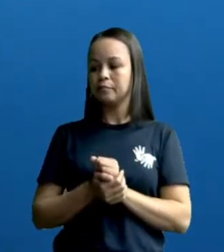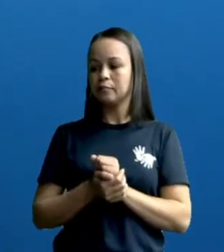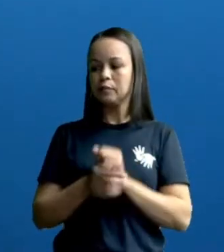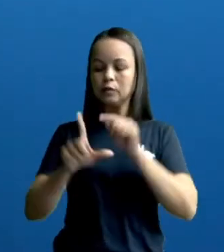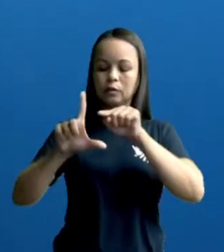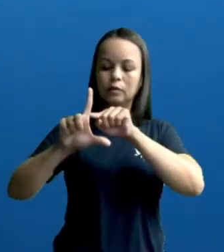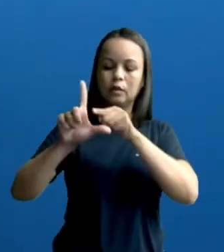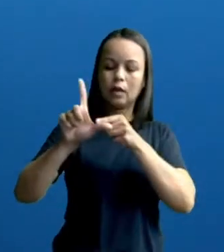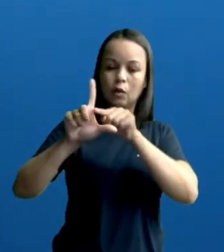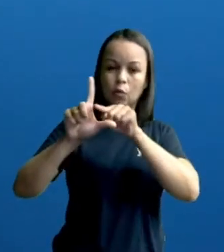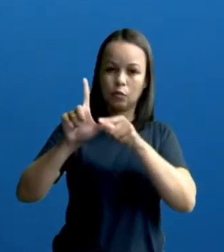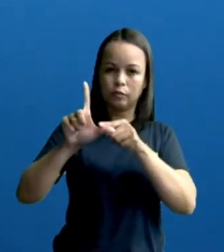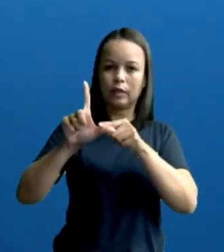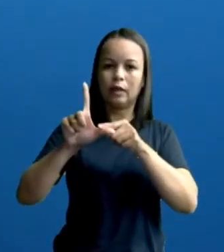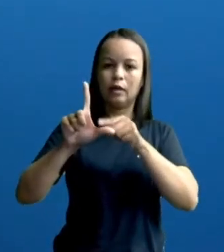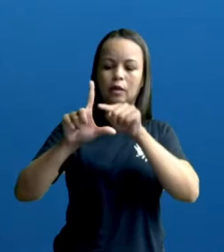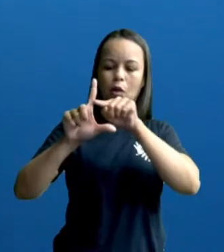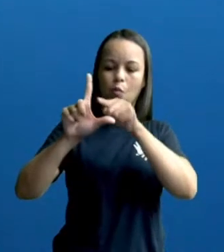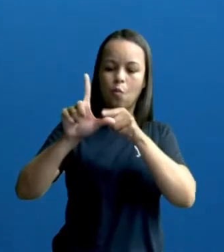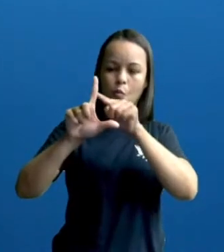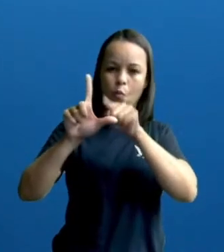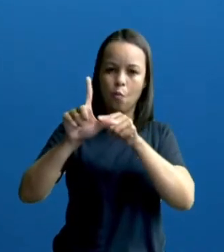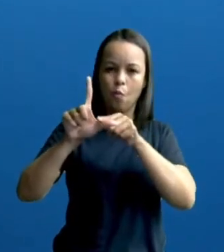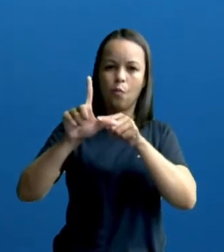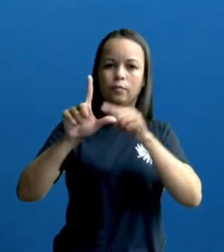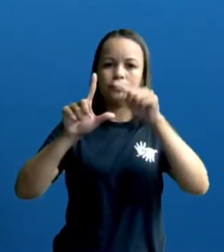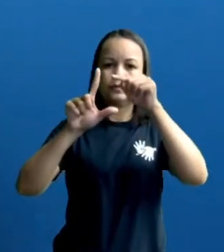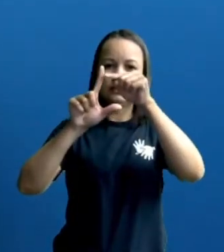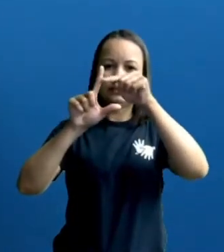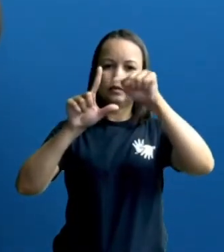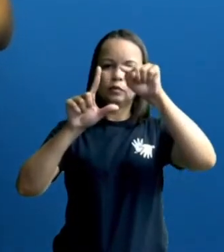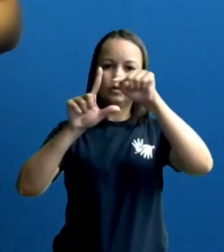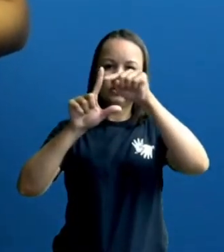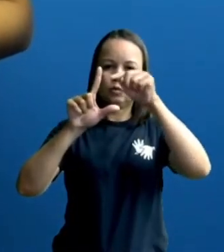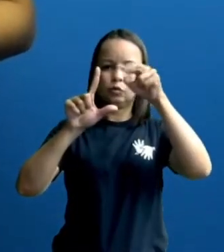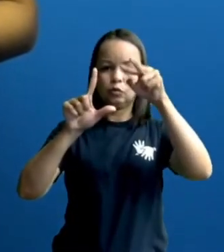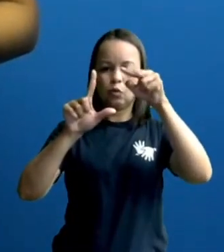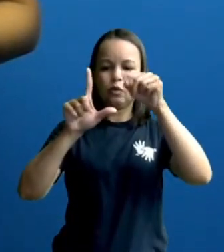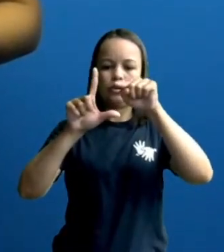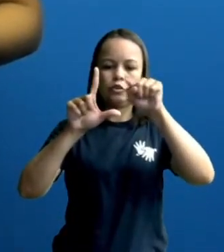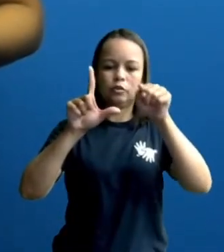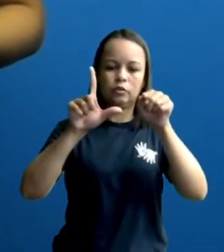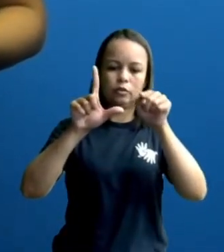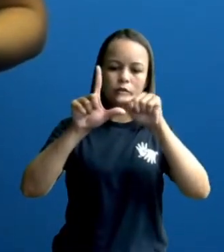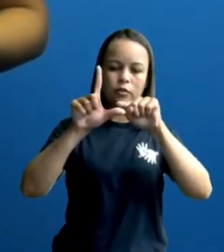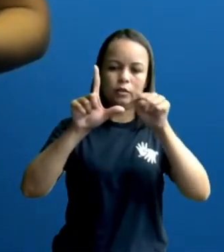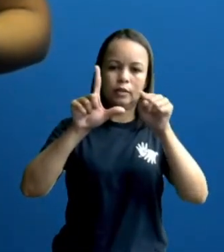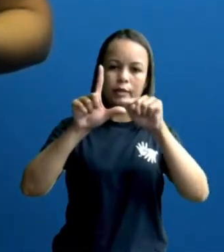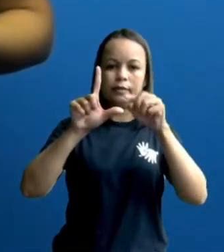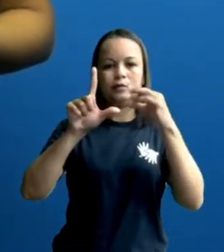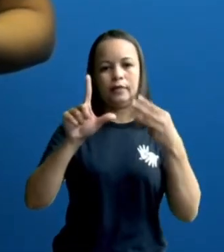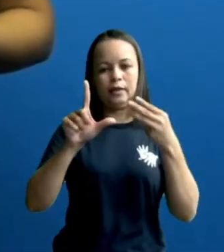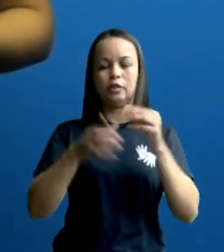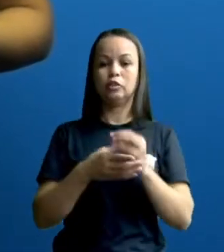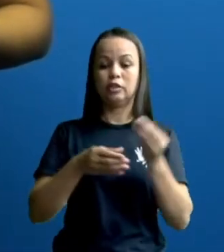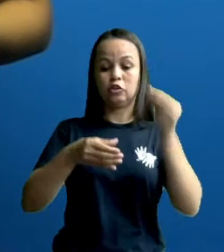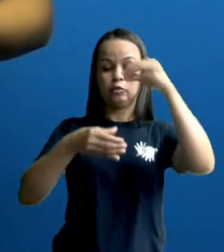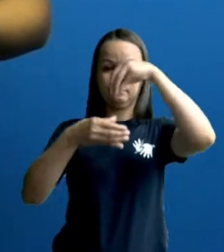ângulos. O ângulozinho que fica para dentro é chamado de ângulo